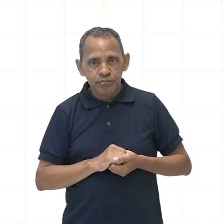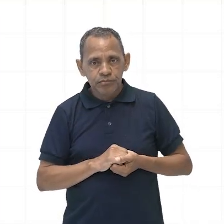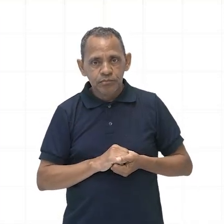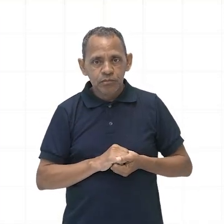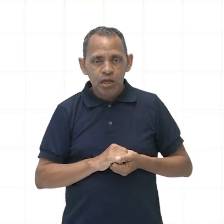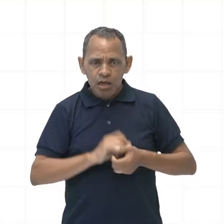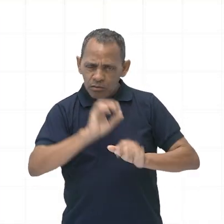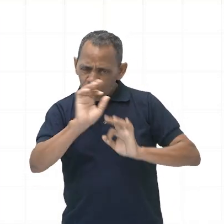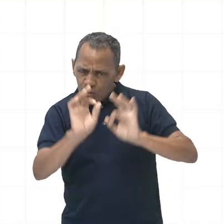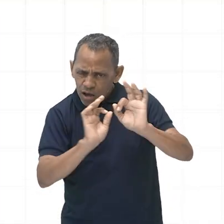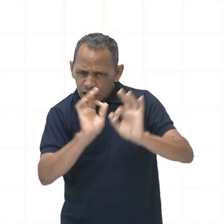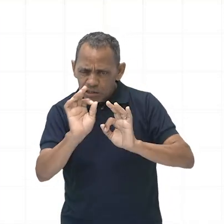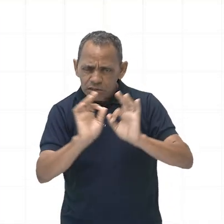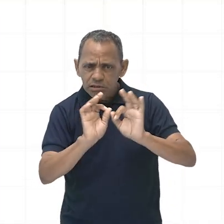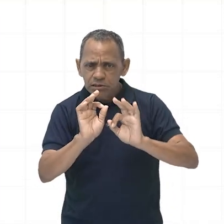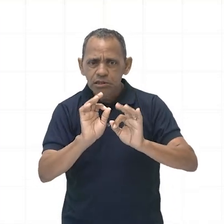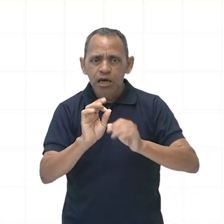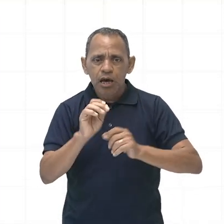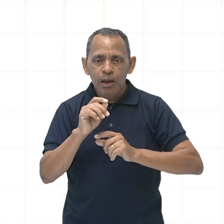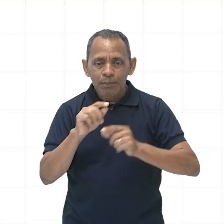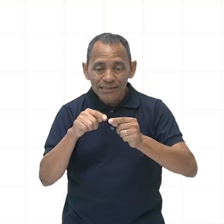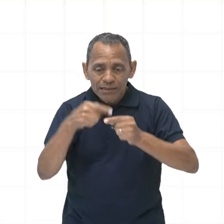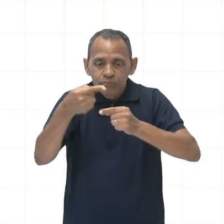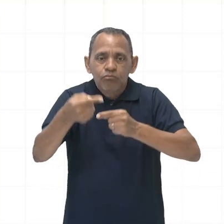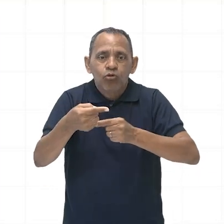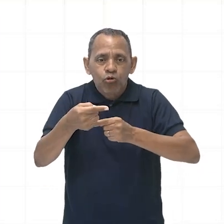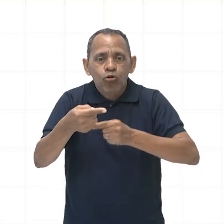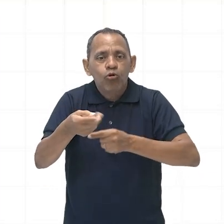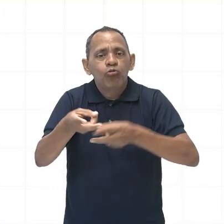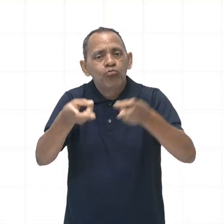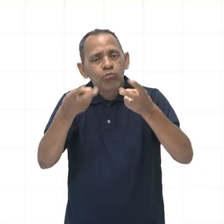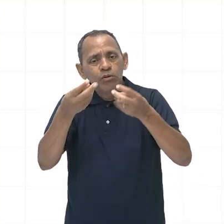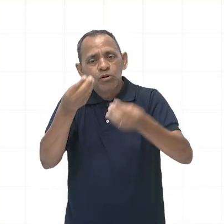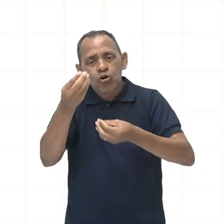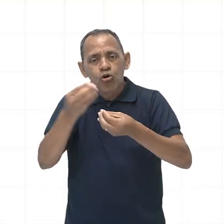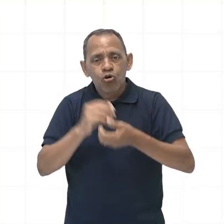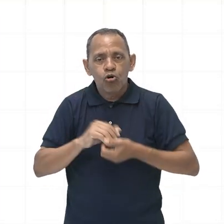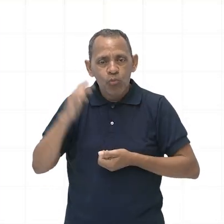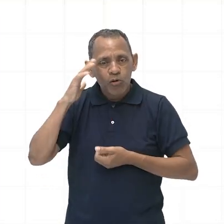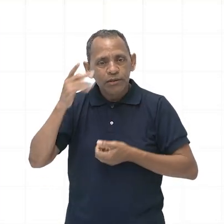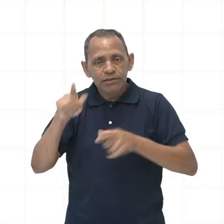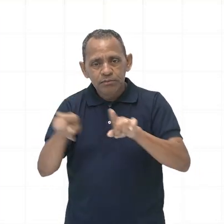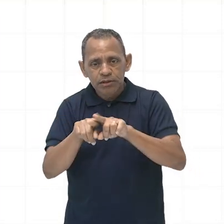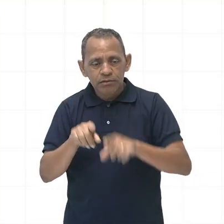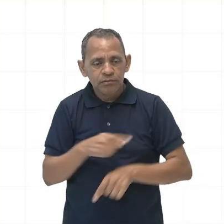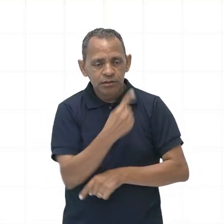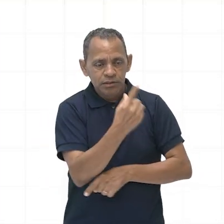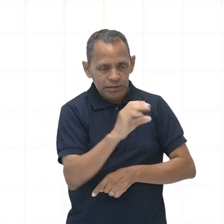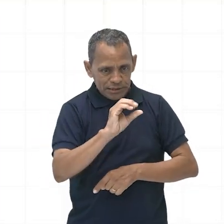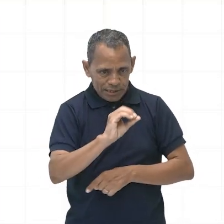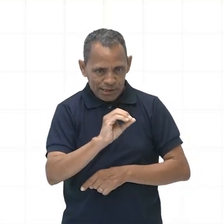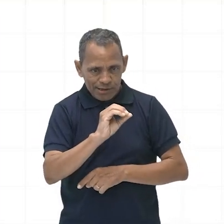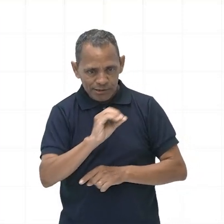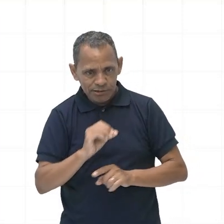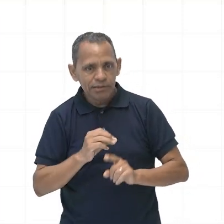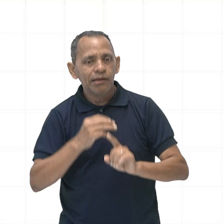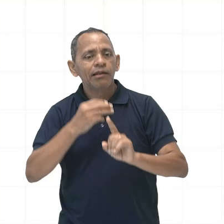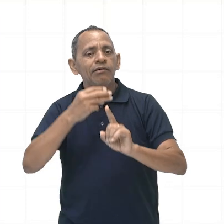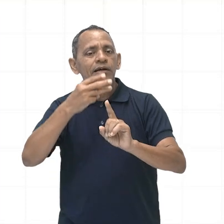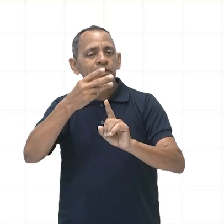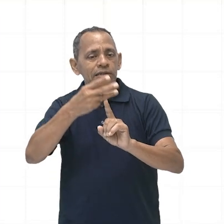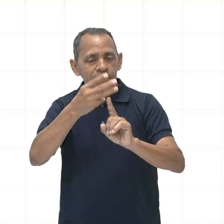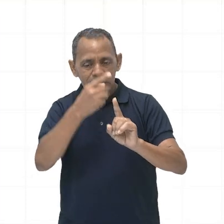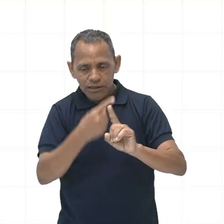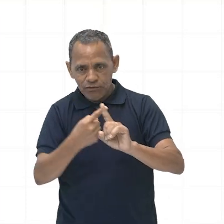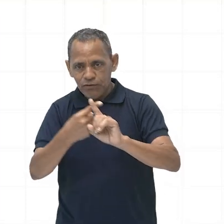ficar confuso para a gente mesmo depois. Então, resolvendo aqui, vai ficar 10 elevado a 3